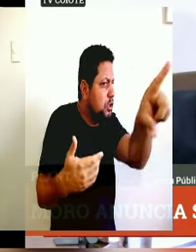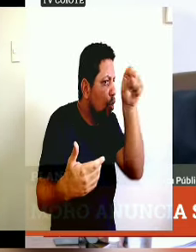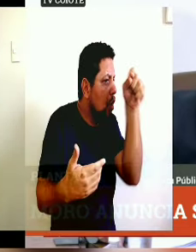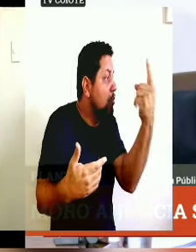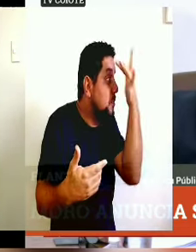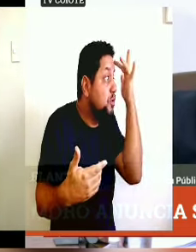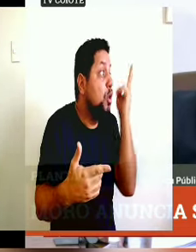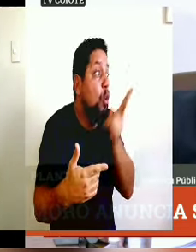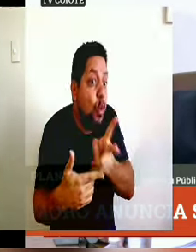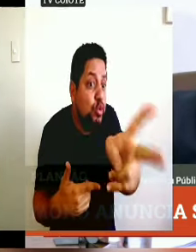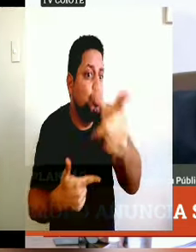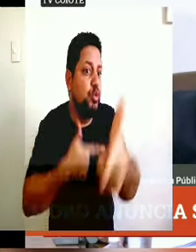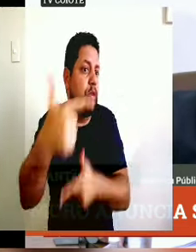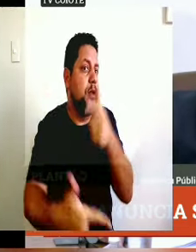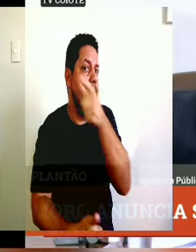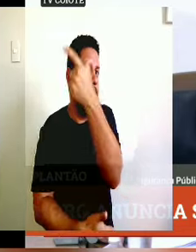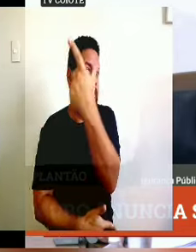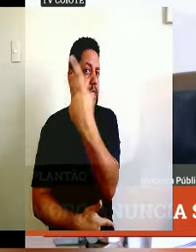Alguém com um perfil